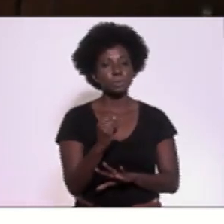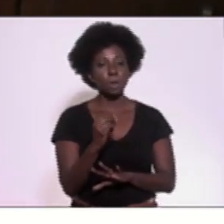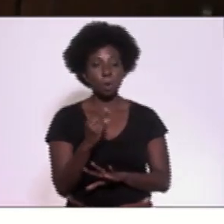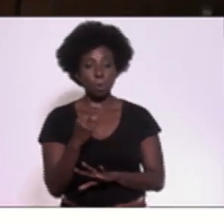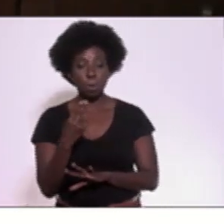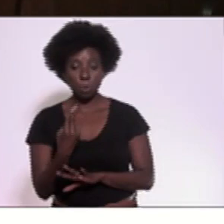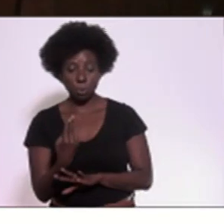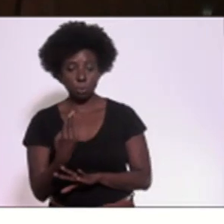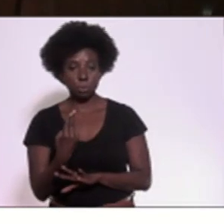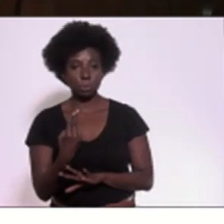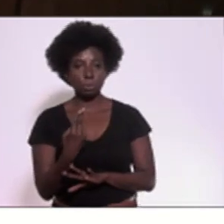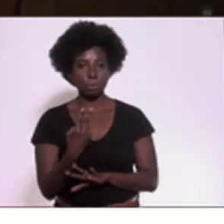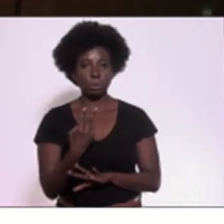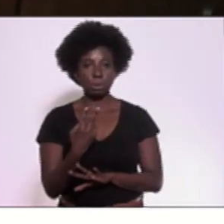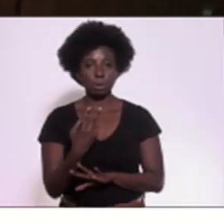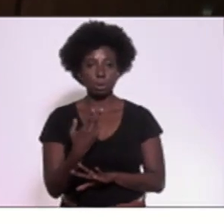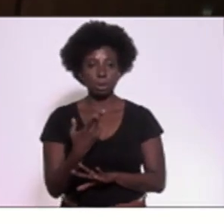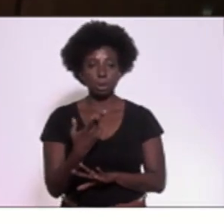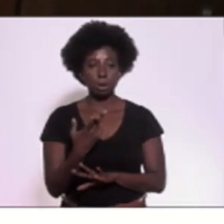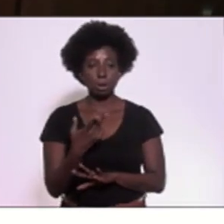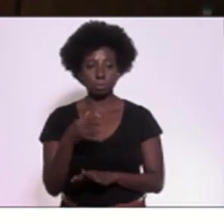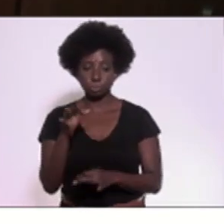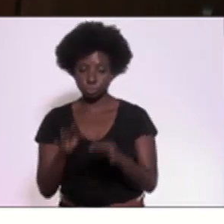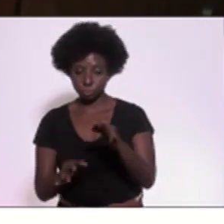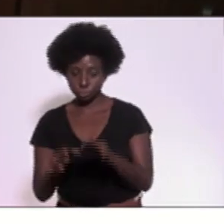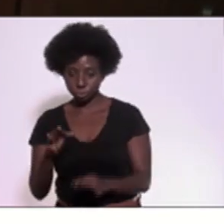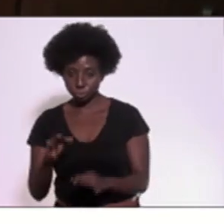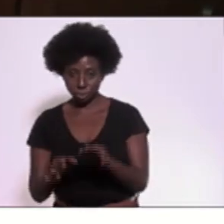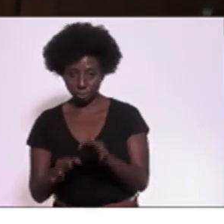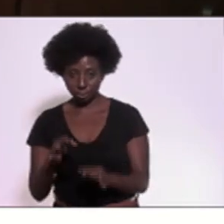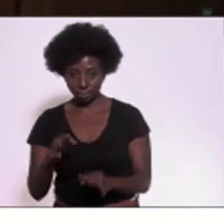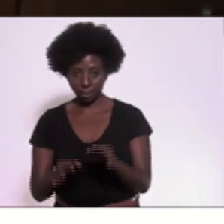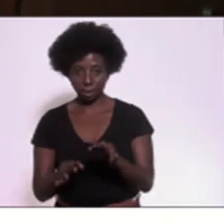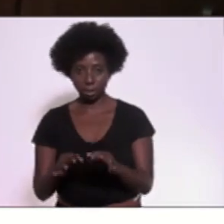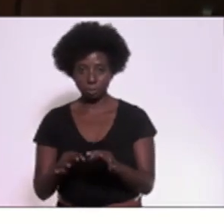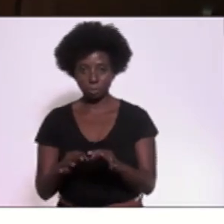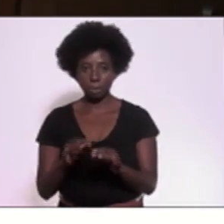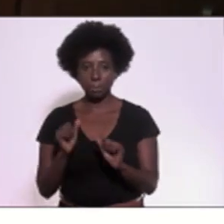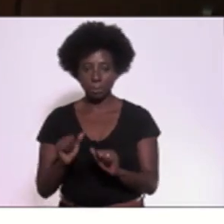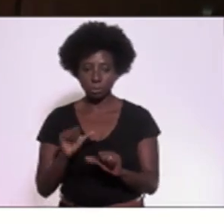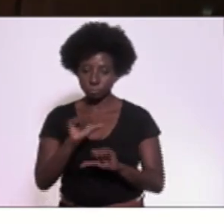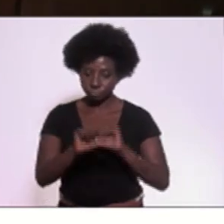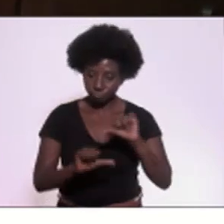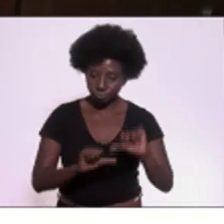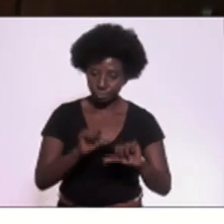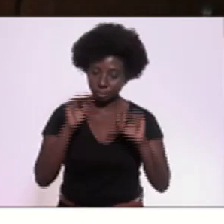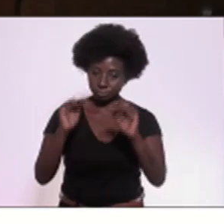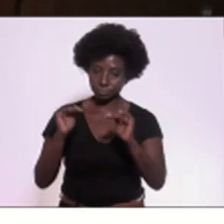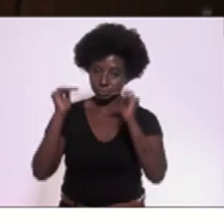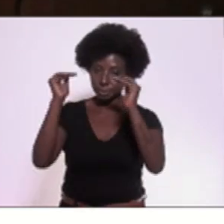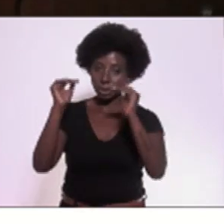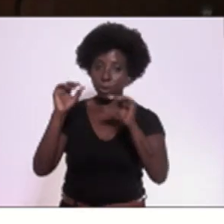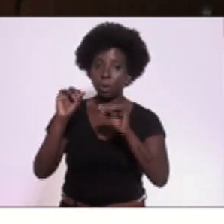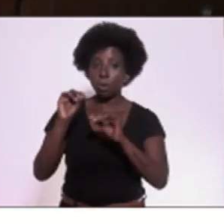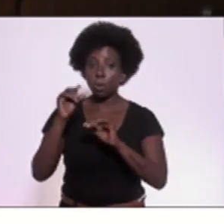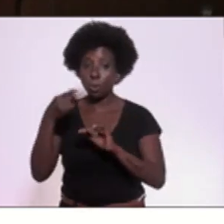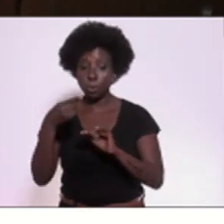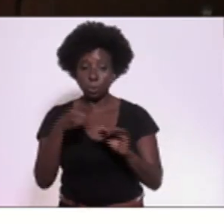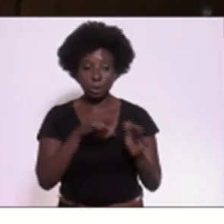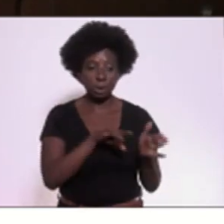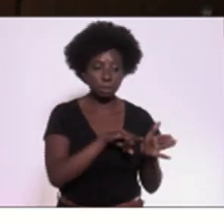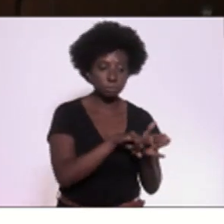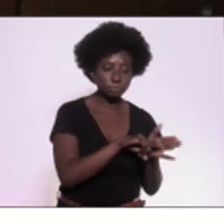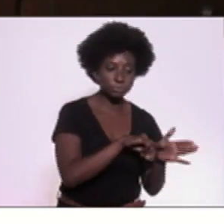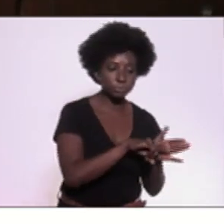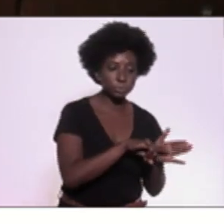o resultado desse julgamento é revertido numa instância superior ou as investigações têm que